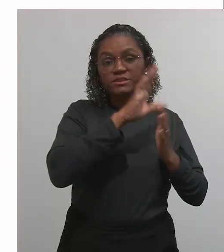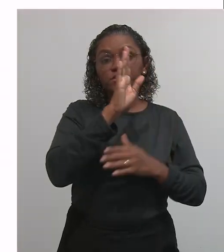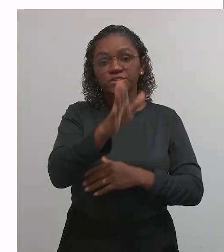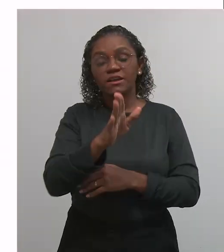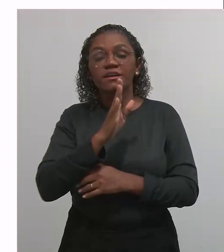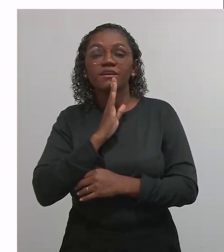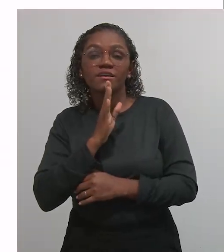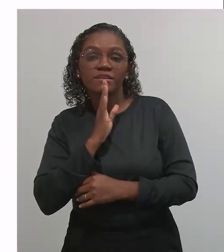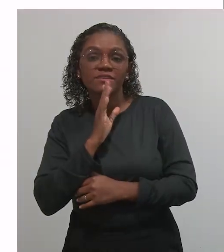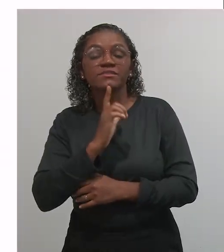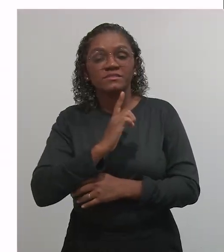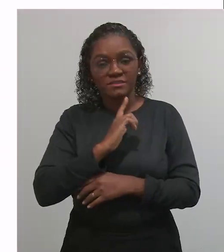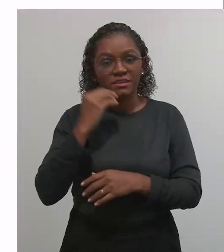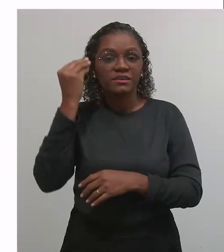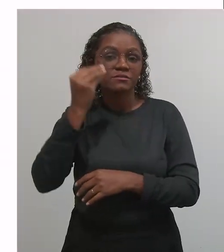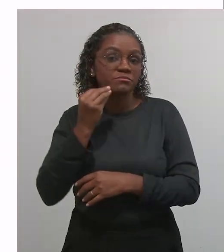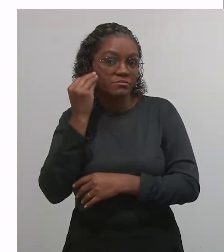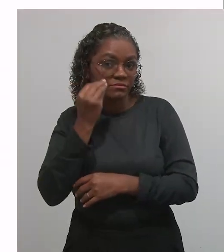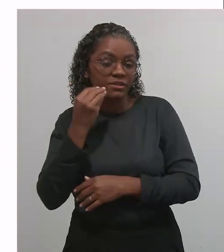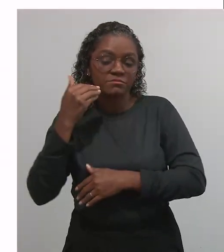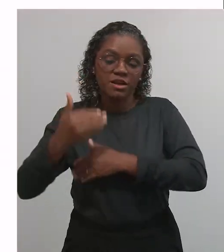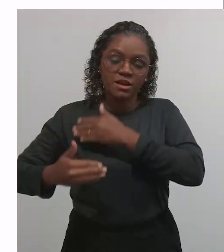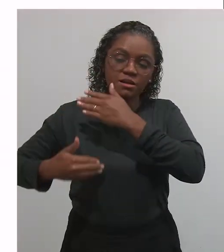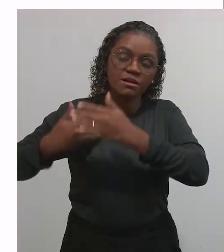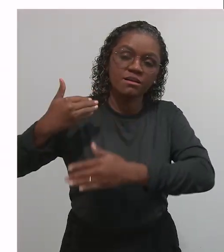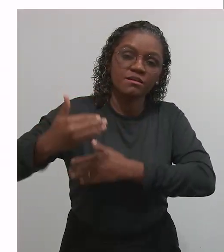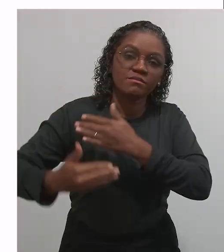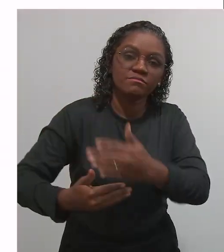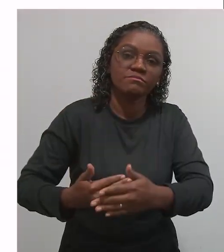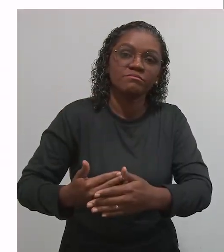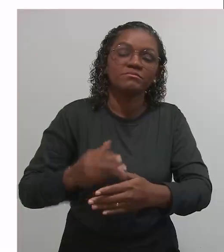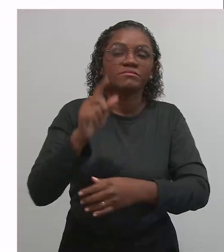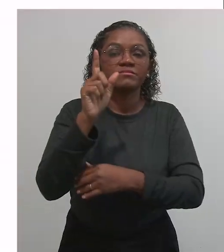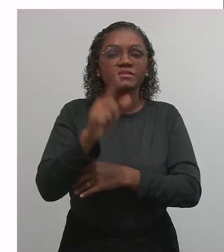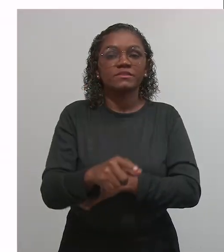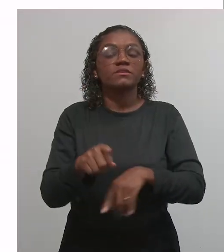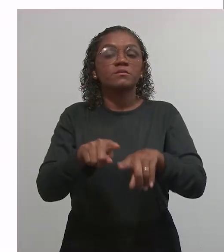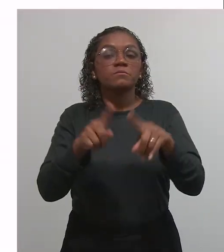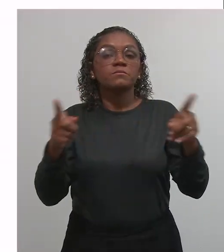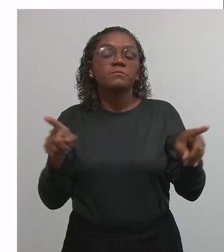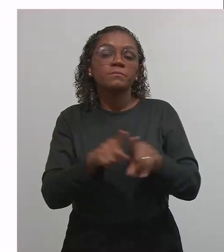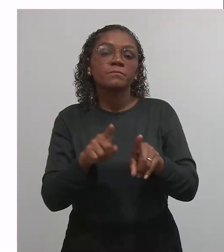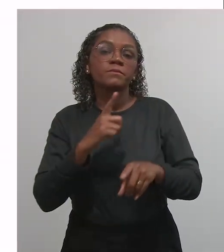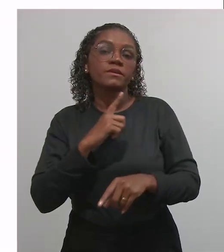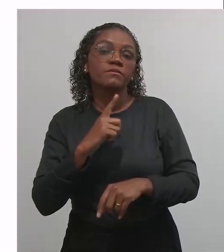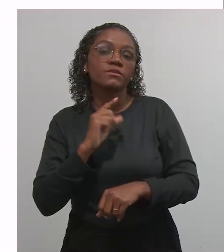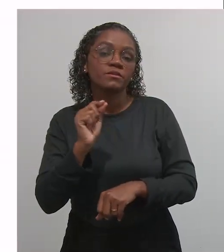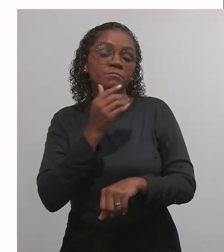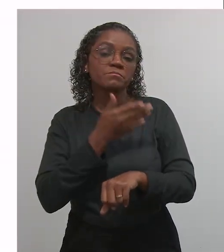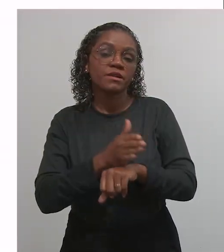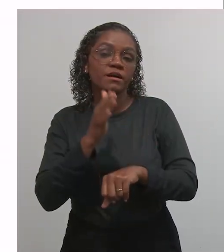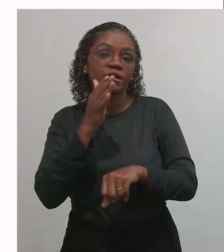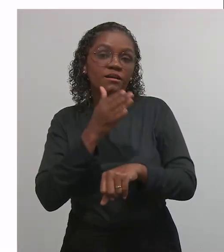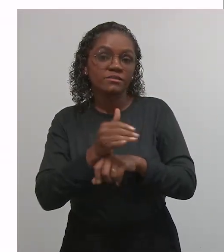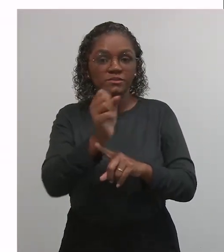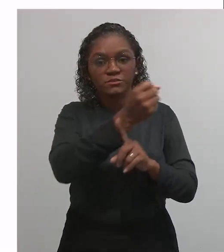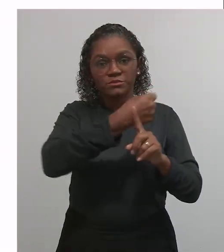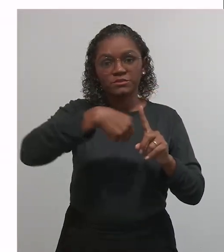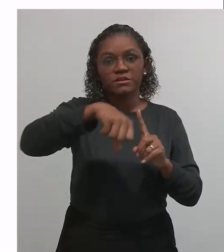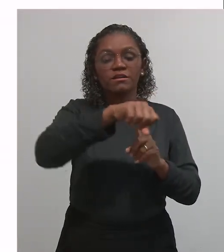vai perpassando por gerações. Mas também não só isso, nós também temos a prática